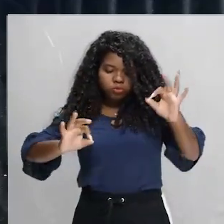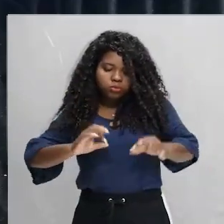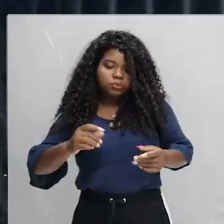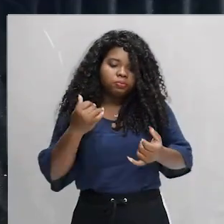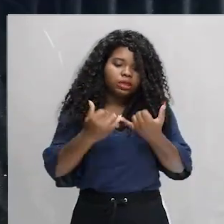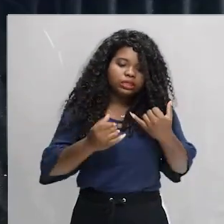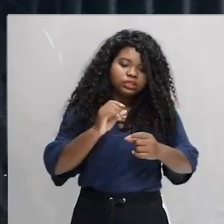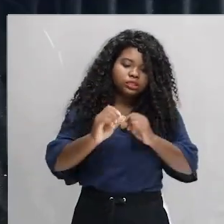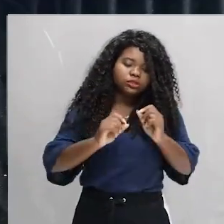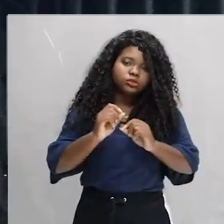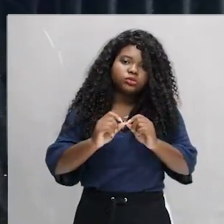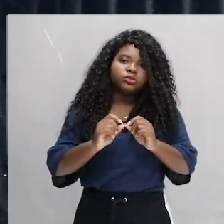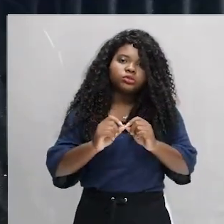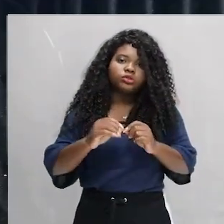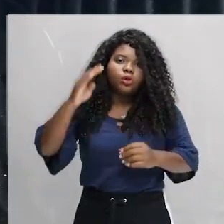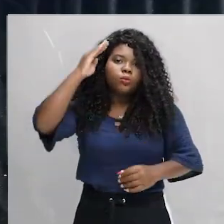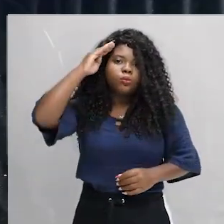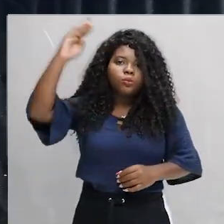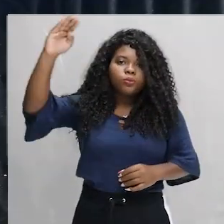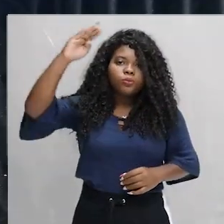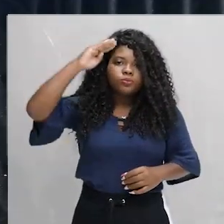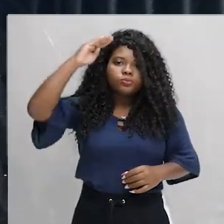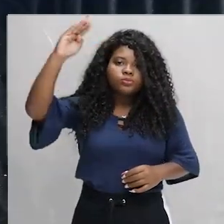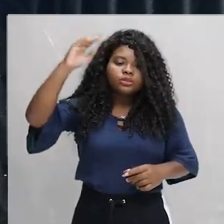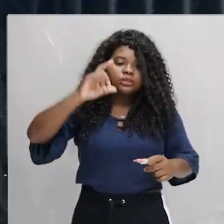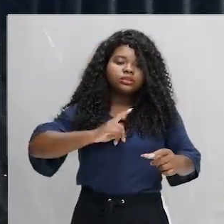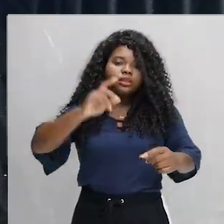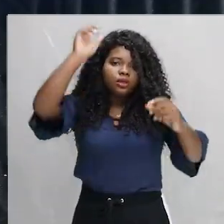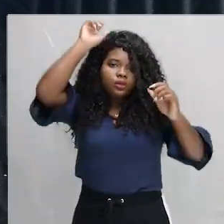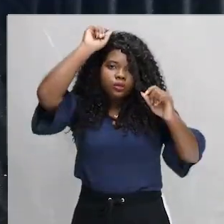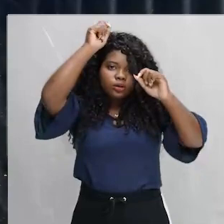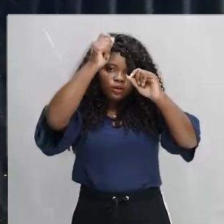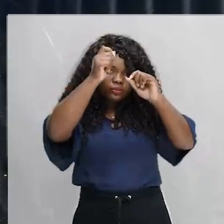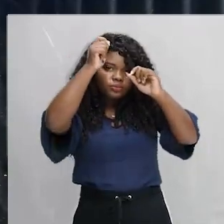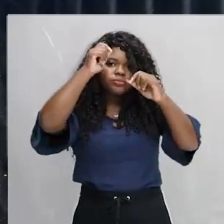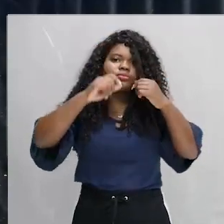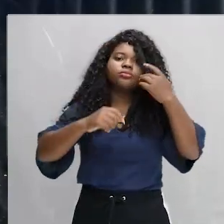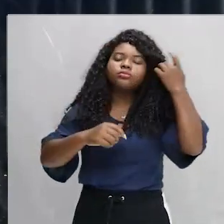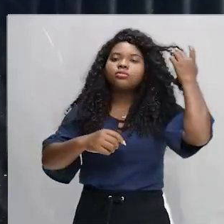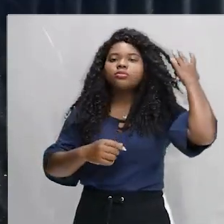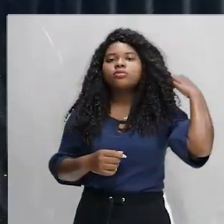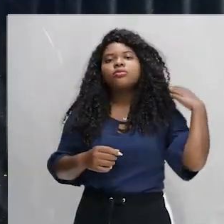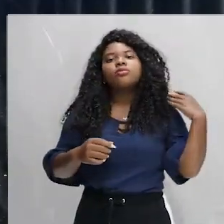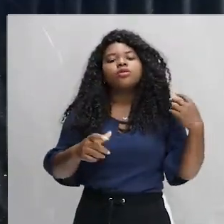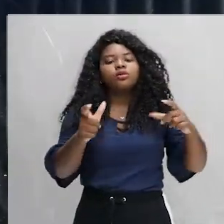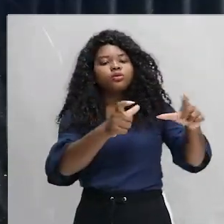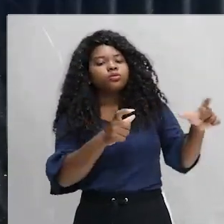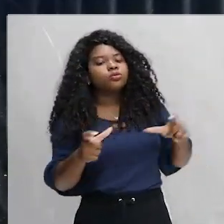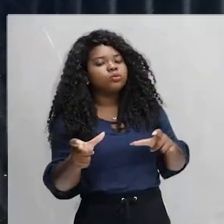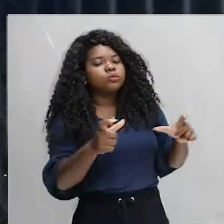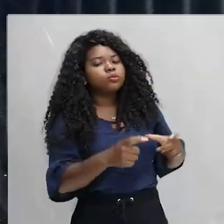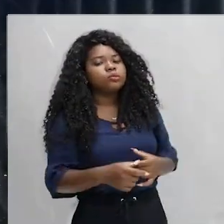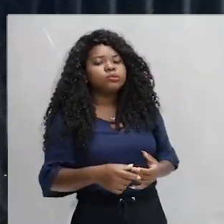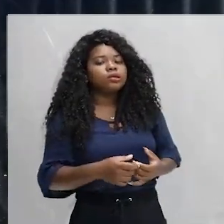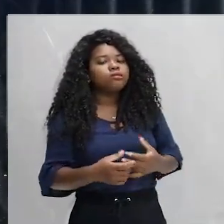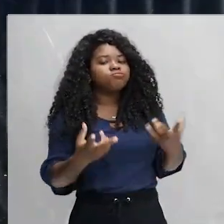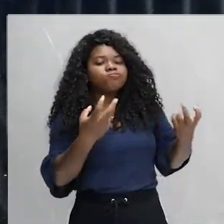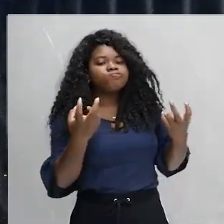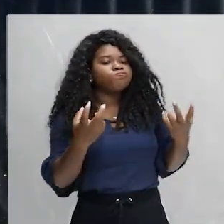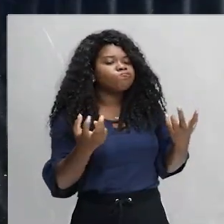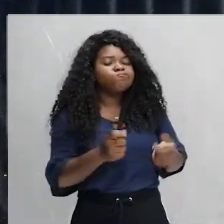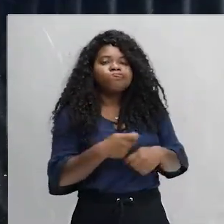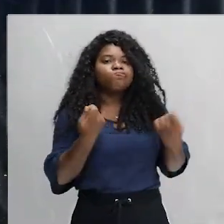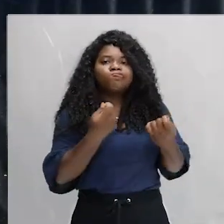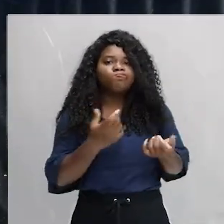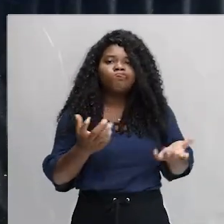roupa de soldado, né? Tem um capacete, parece, não estou dizendo que é. E o lugar também não dá para perceber, né? Porque a foto está